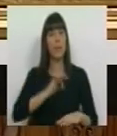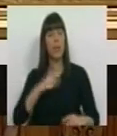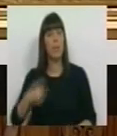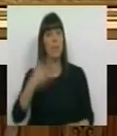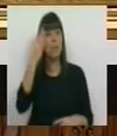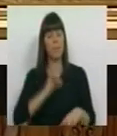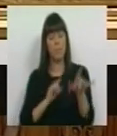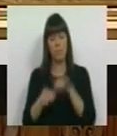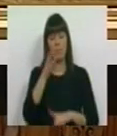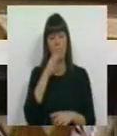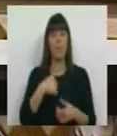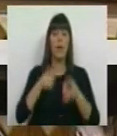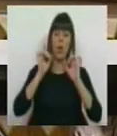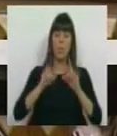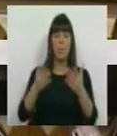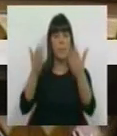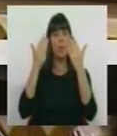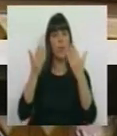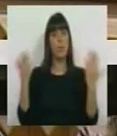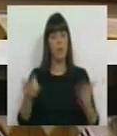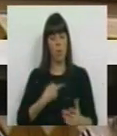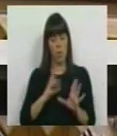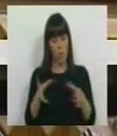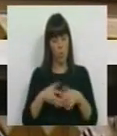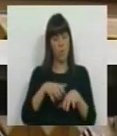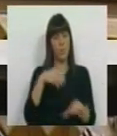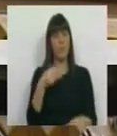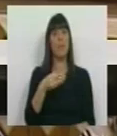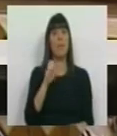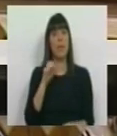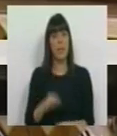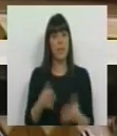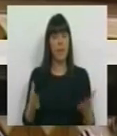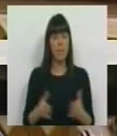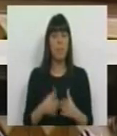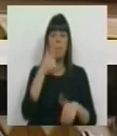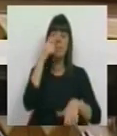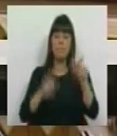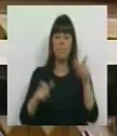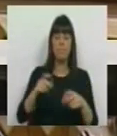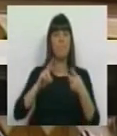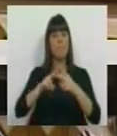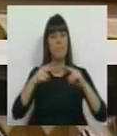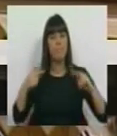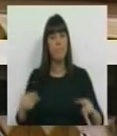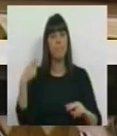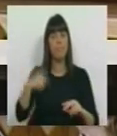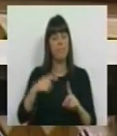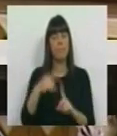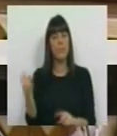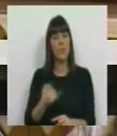Senhor Presidente, Srs. Deputados, queria começar por saudar, em nome do Grupo Parlamentar do Partido Comunista Português, os cidadãos, os autarcas,